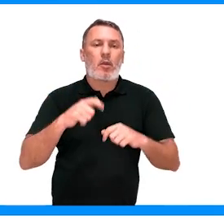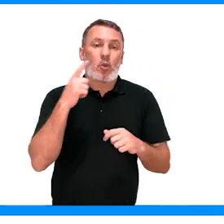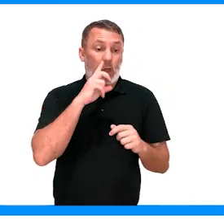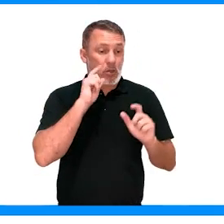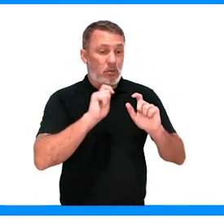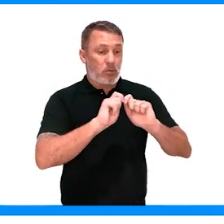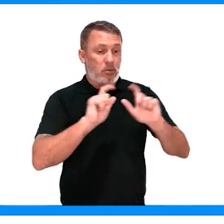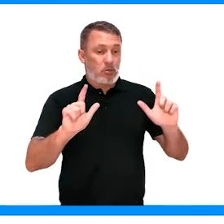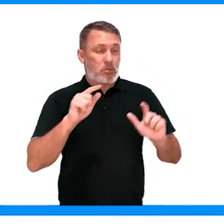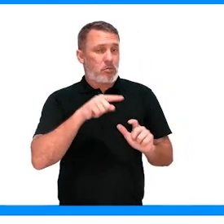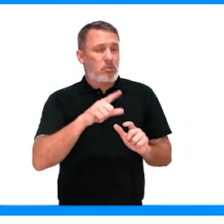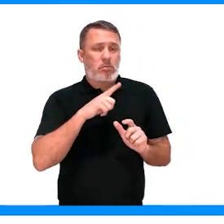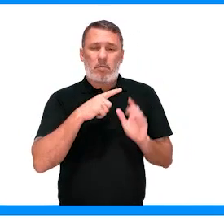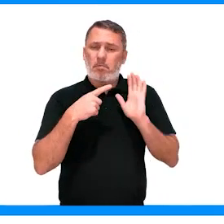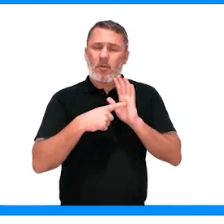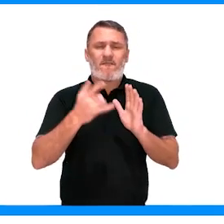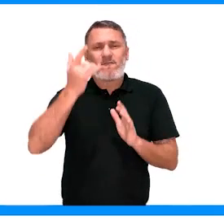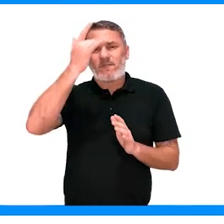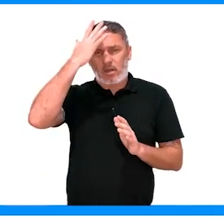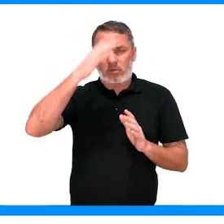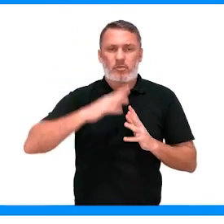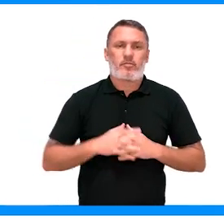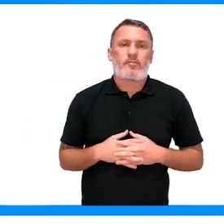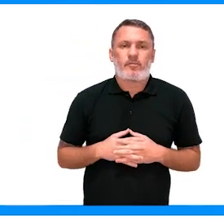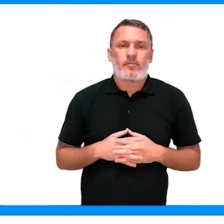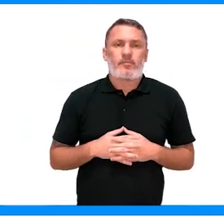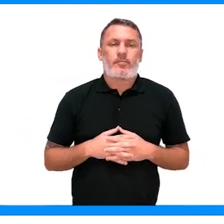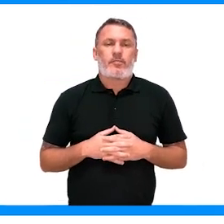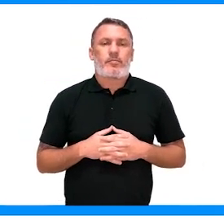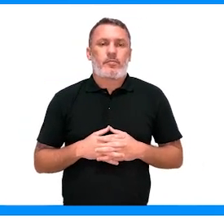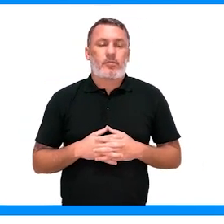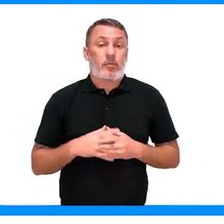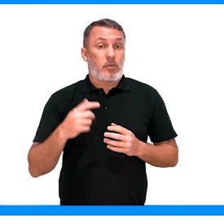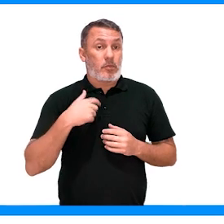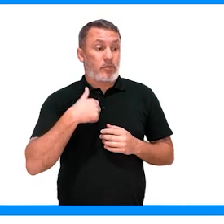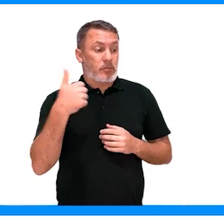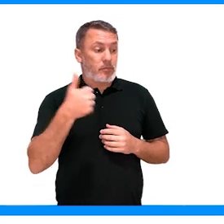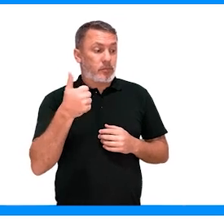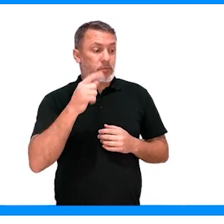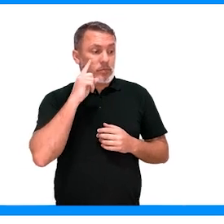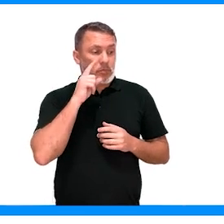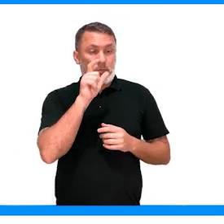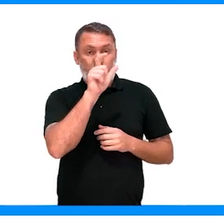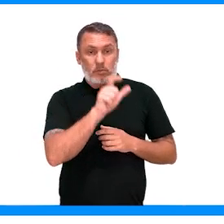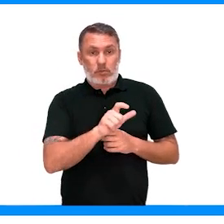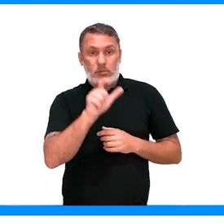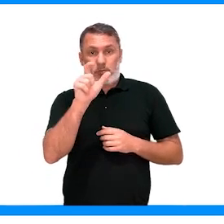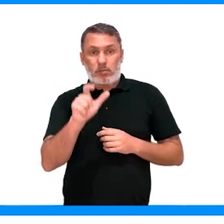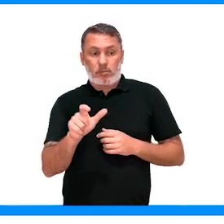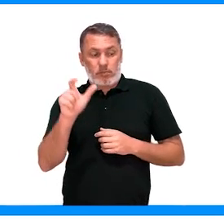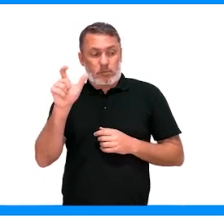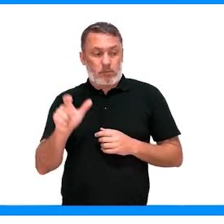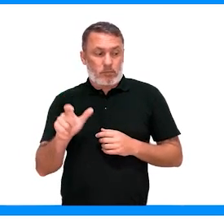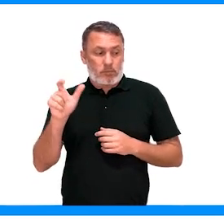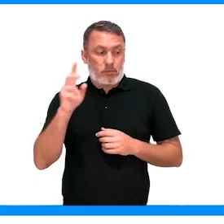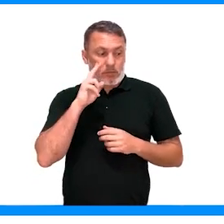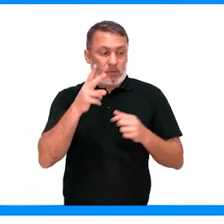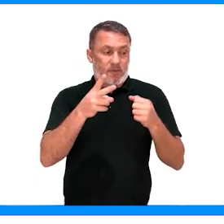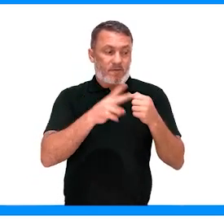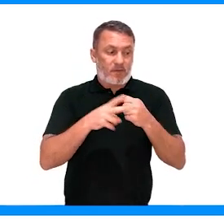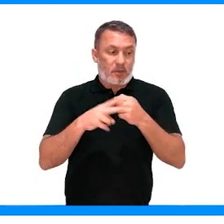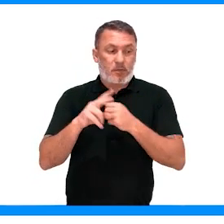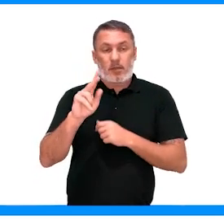está chupado, ou seja, está muito fácil. Eu coloquei primeira conjugação, verbo